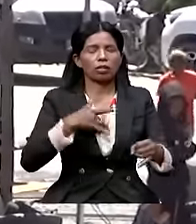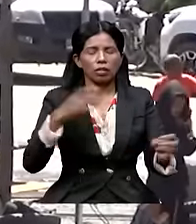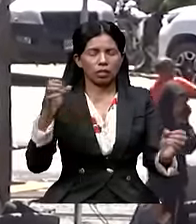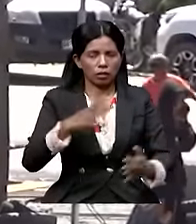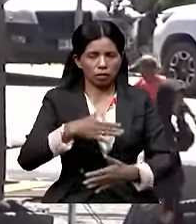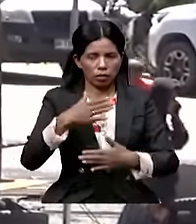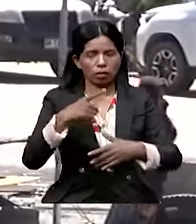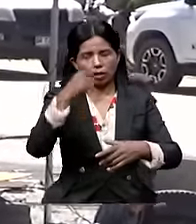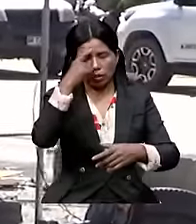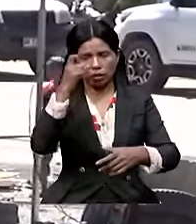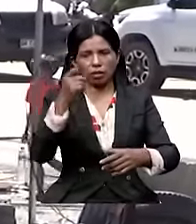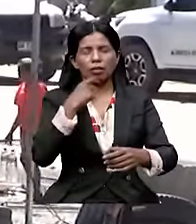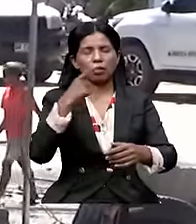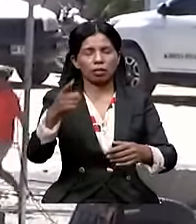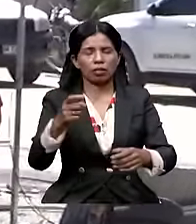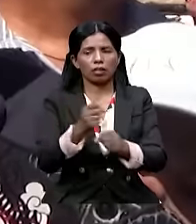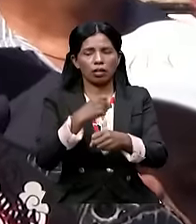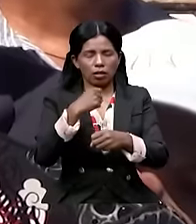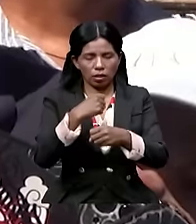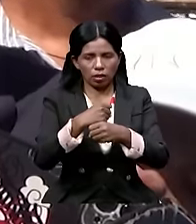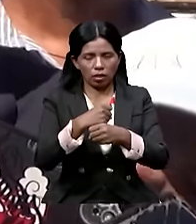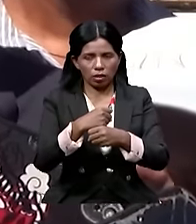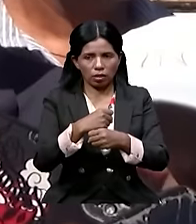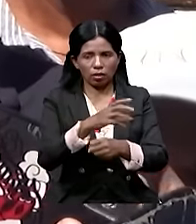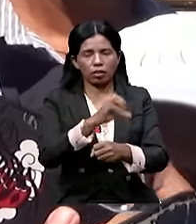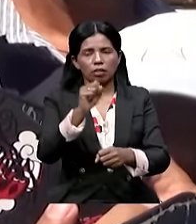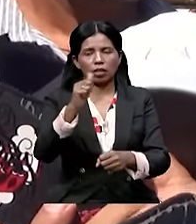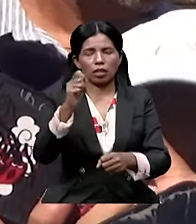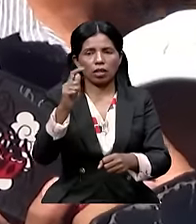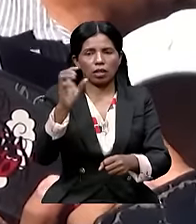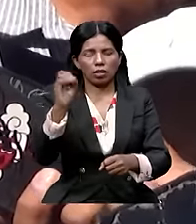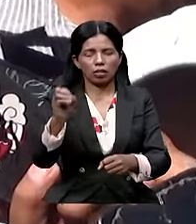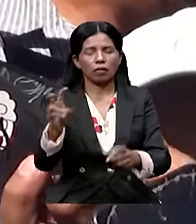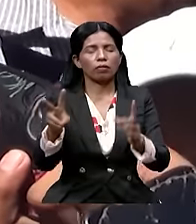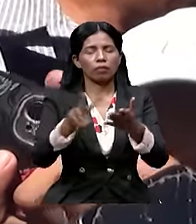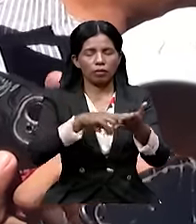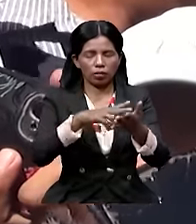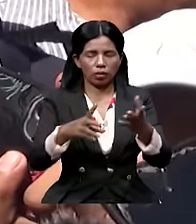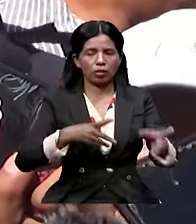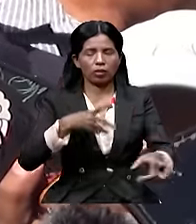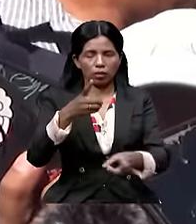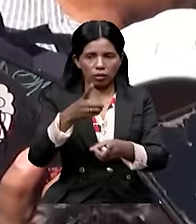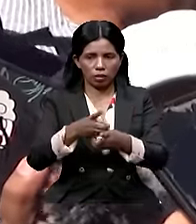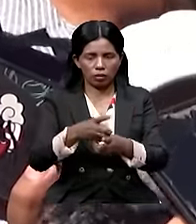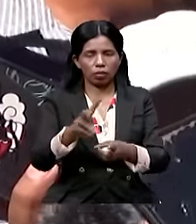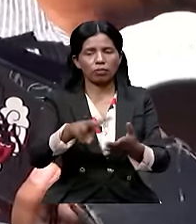refere, tama considera acto escolta se atou viola direito emanian, não viola código